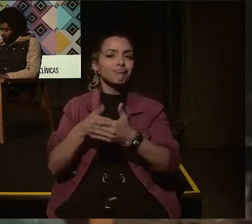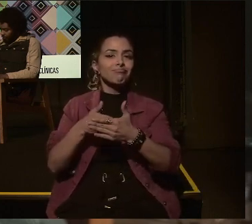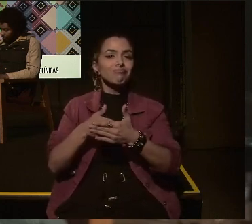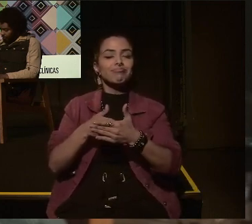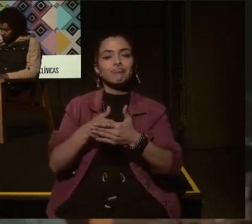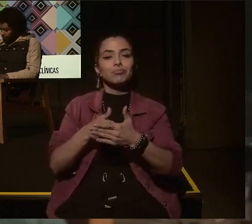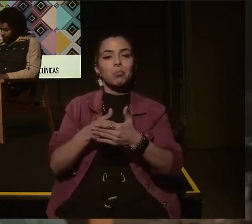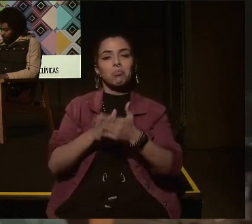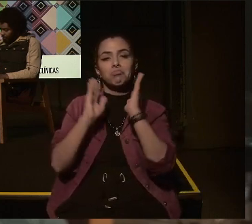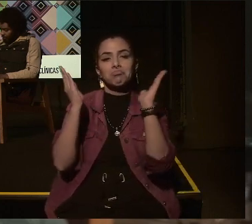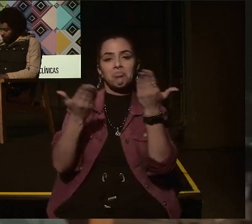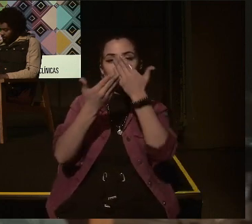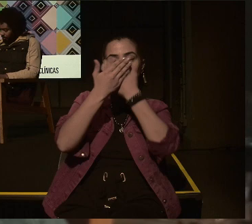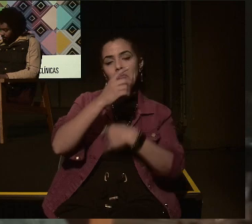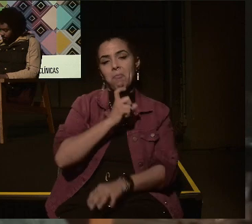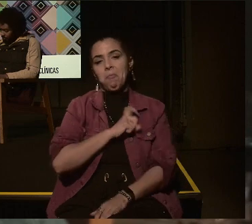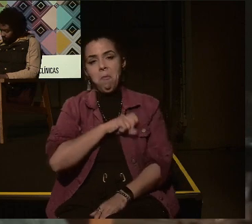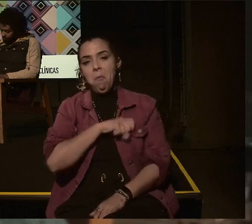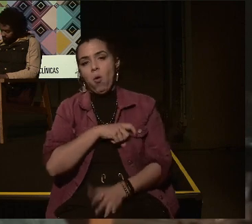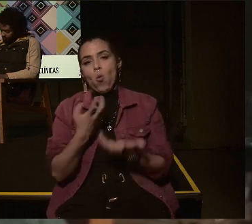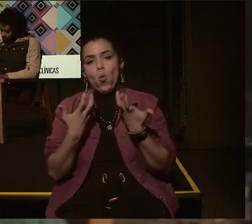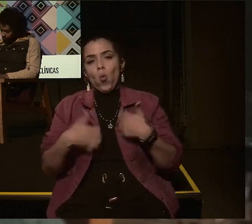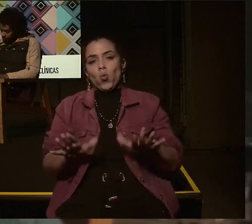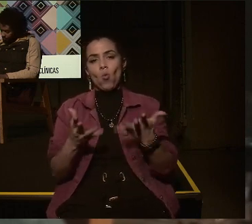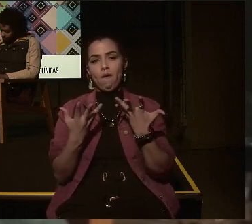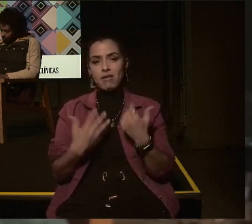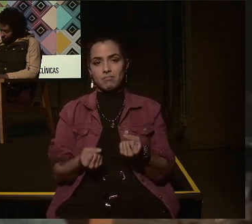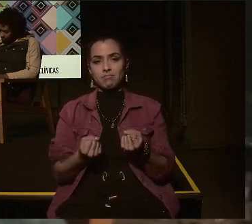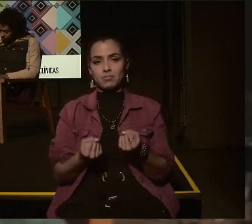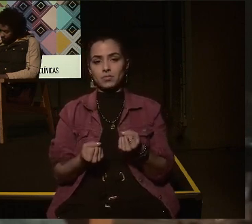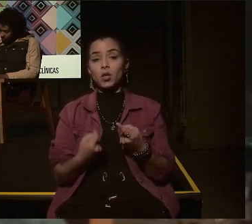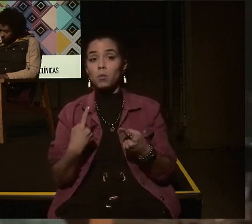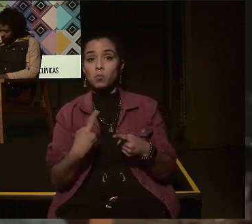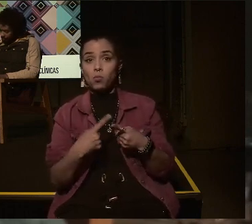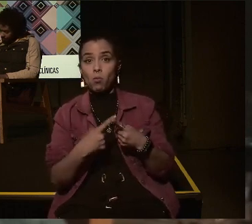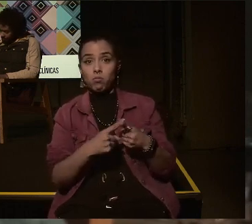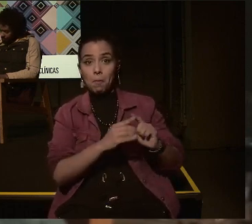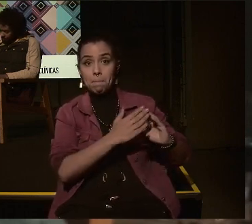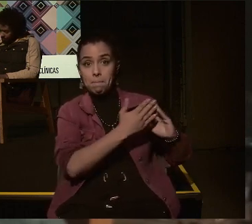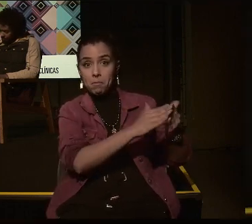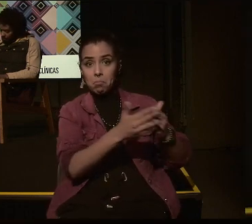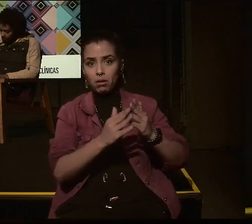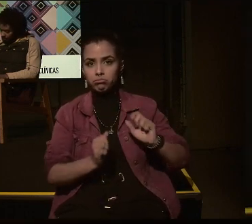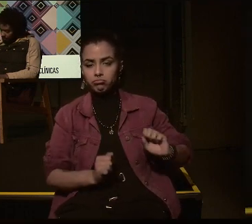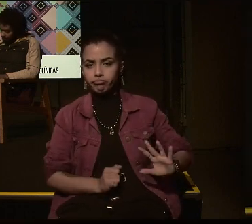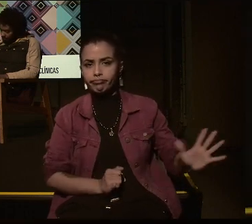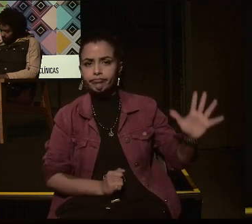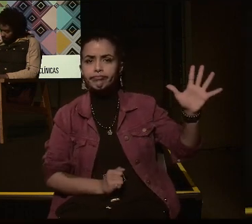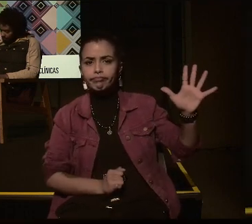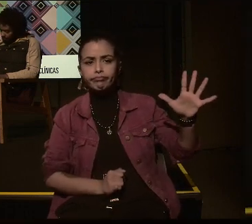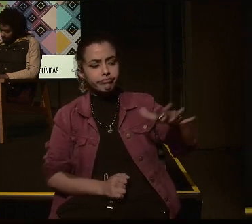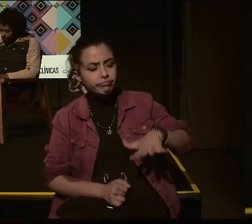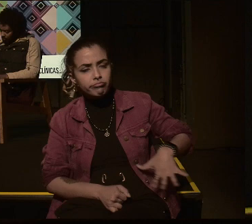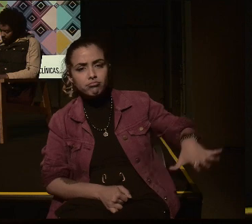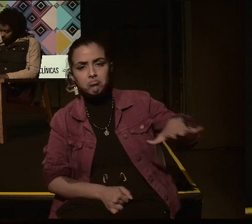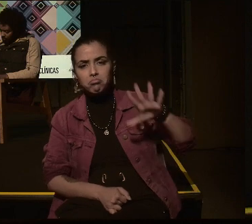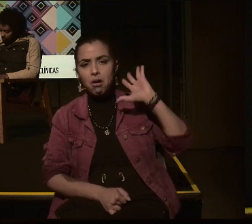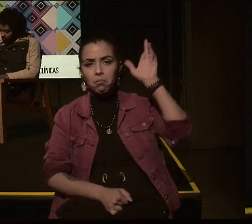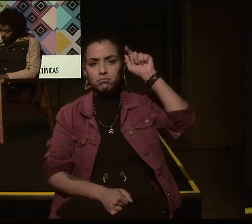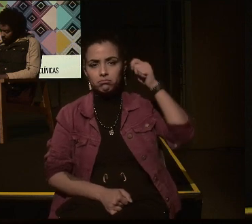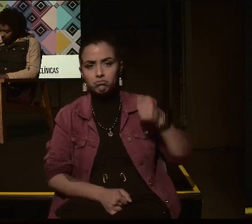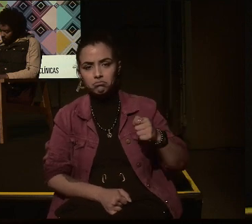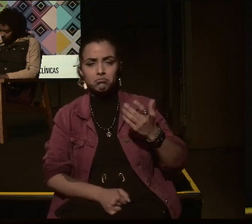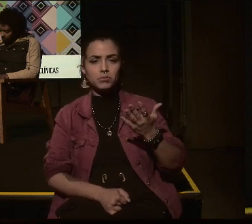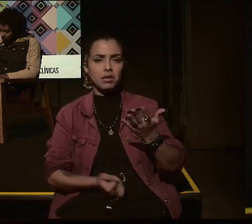O que negros e negras, o que a periferia tem feito, o que o samba,